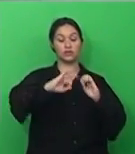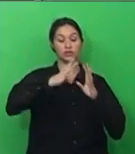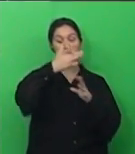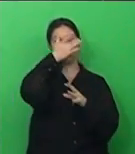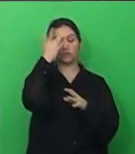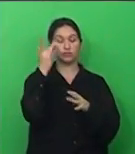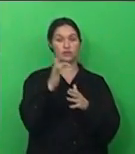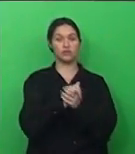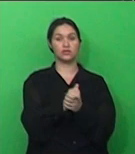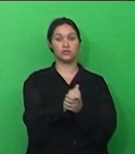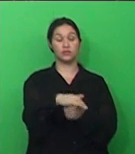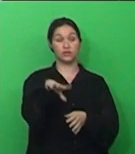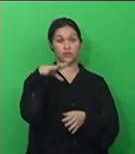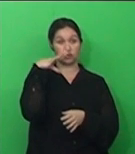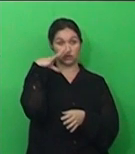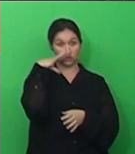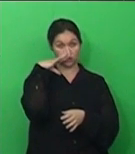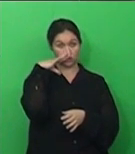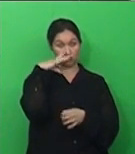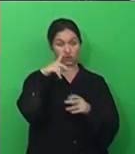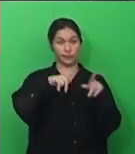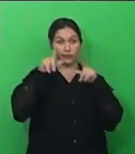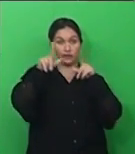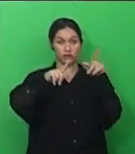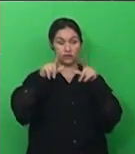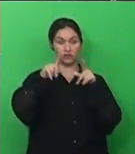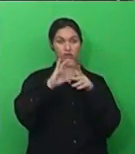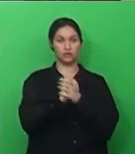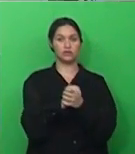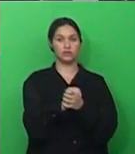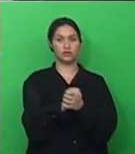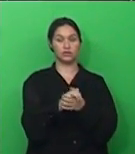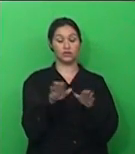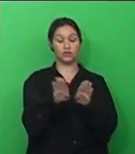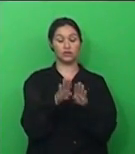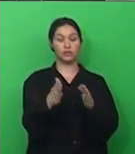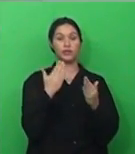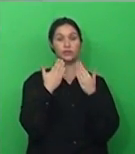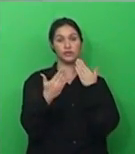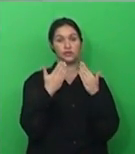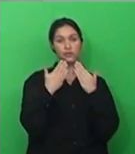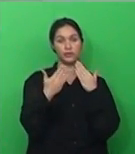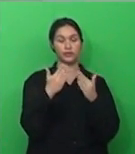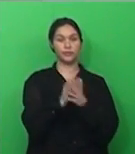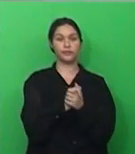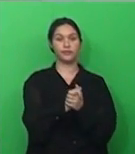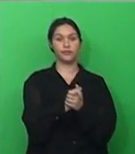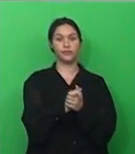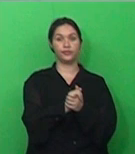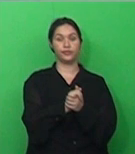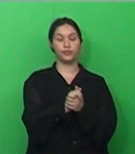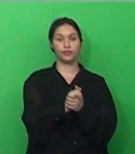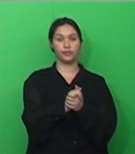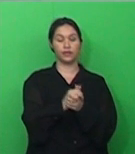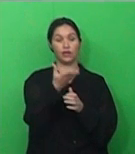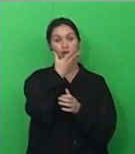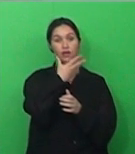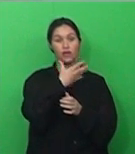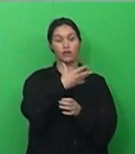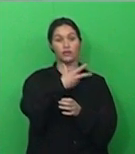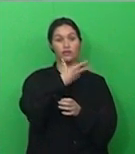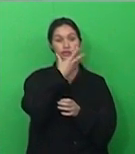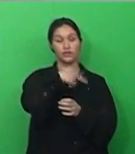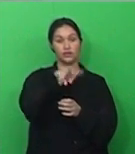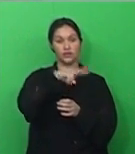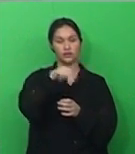acompanham pela TV Cidadã, pelo Facebook. Senhores, senhores vereadores